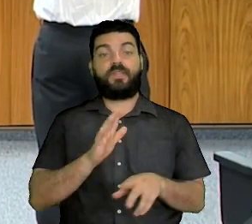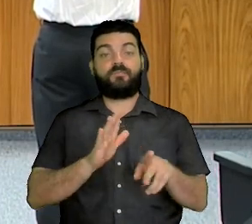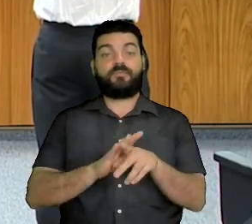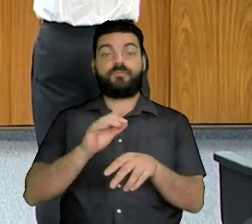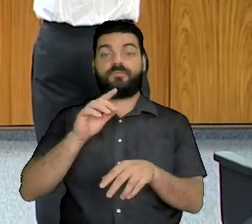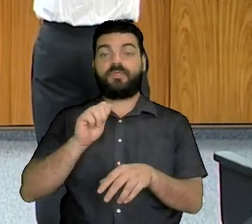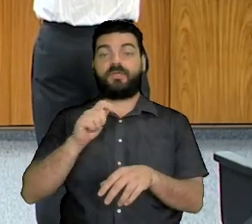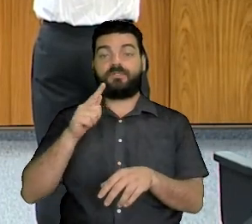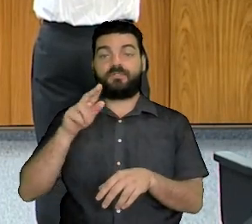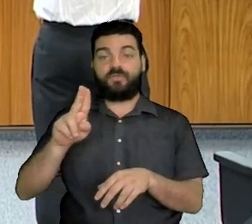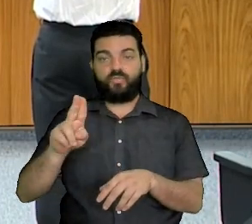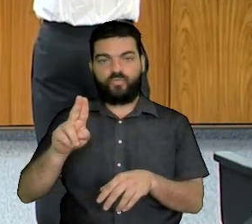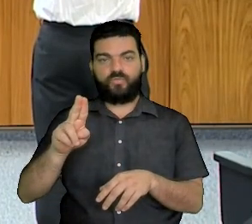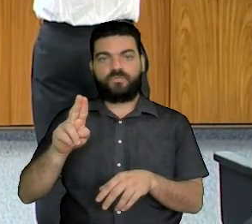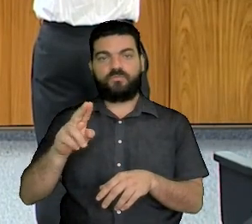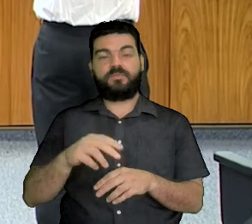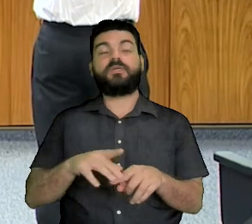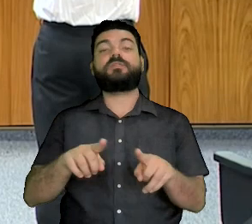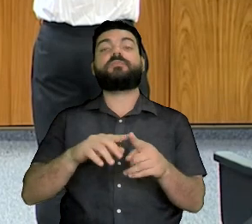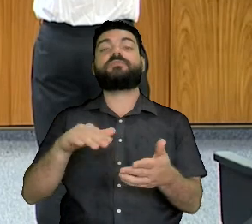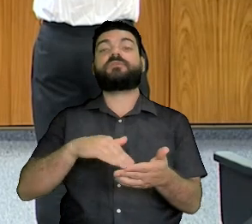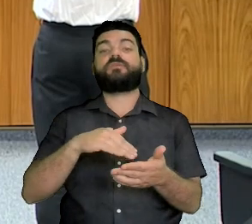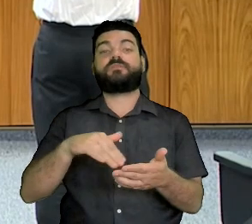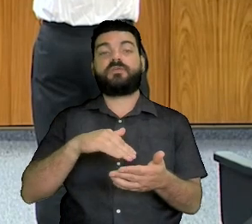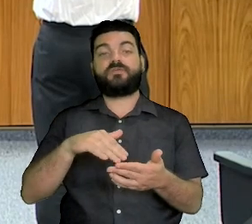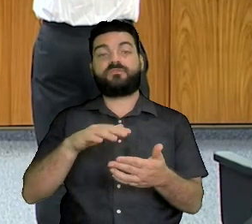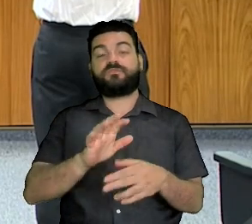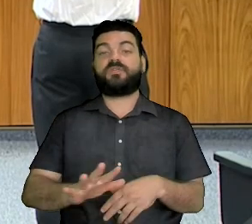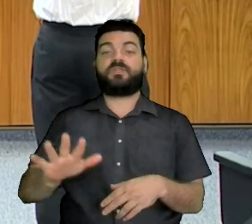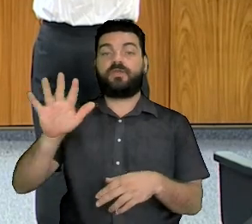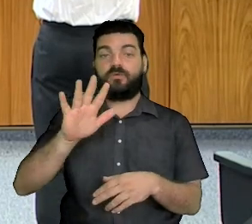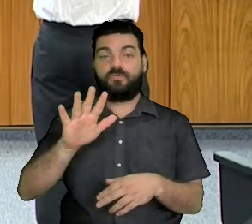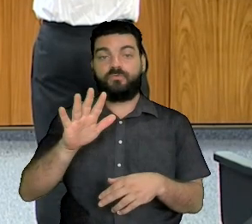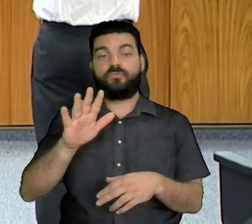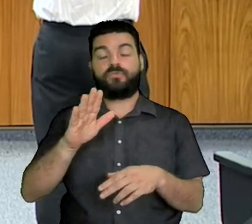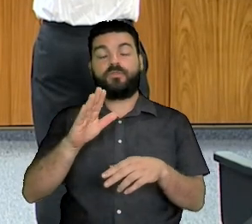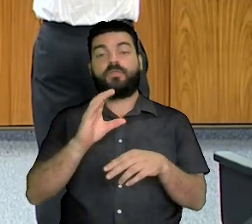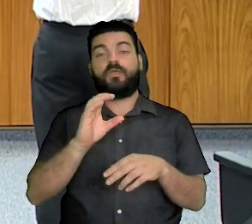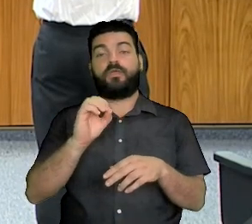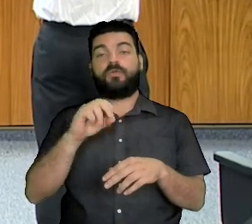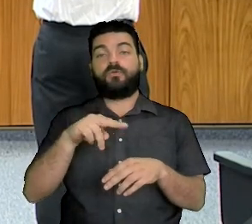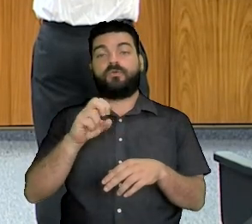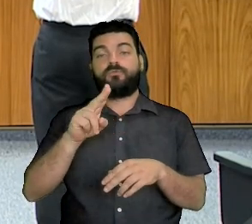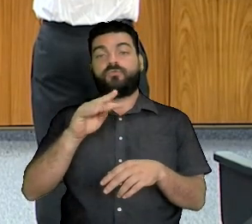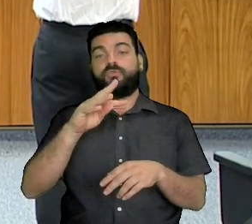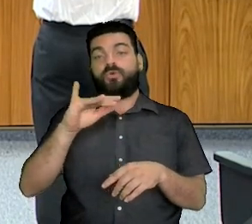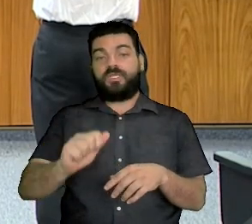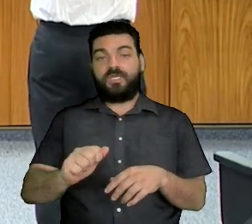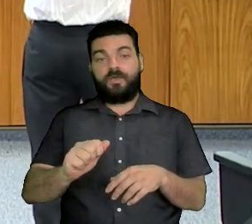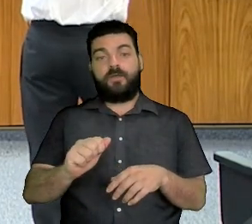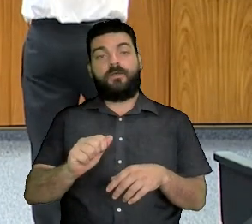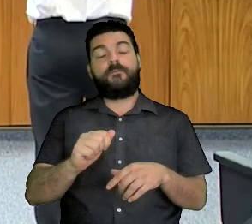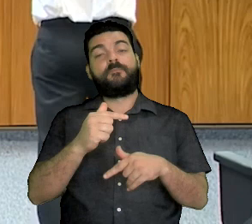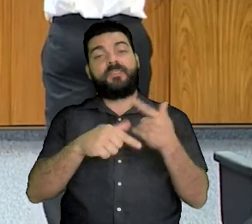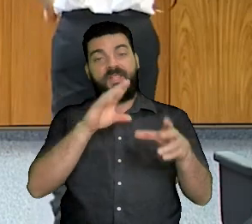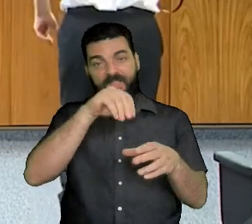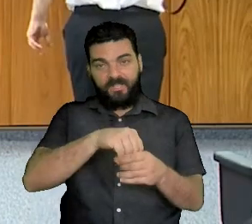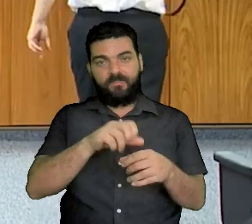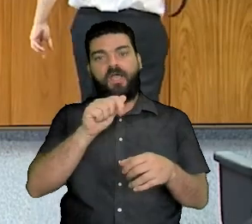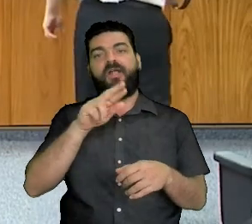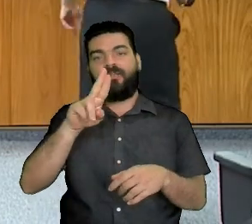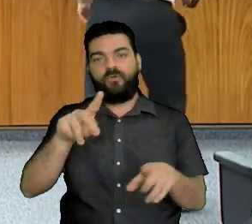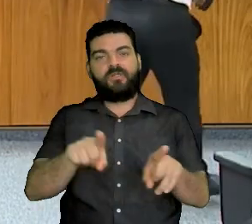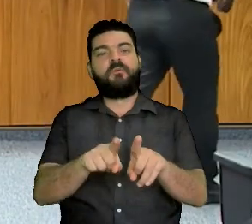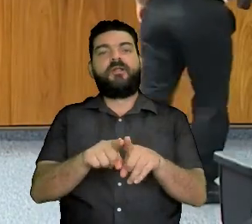advogado-geral da União substituto e secretário-geral da consultoria da Advocacia Geral da União.